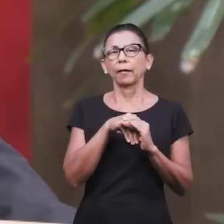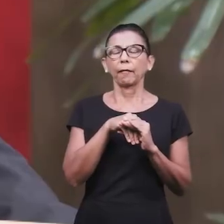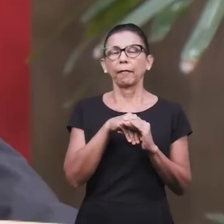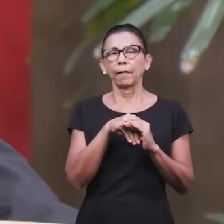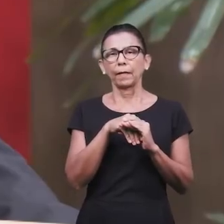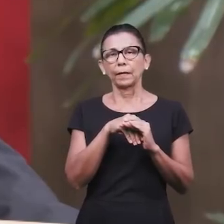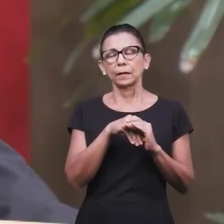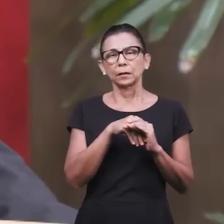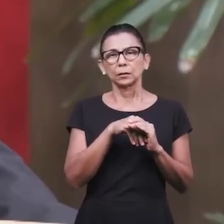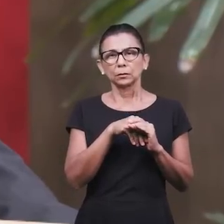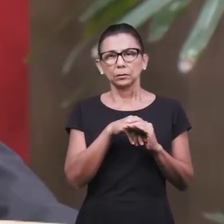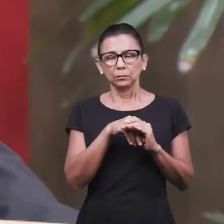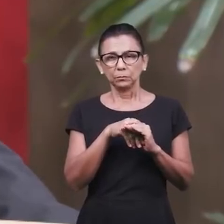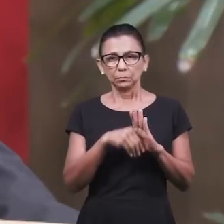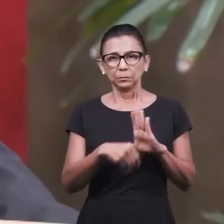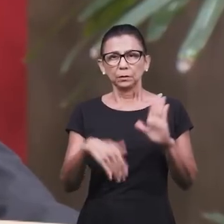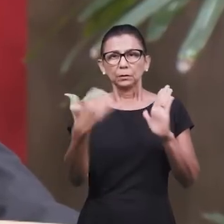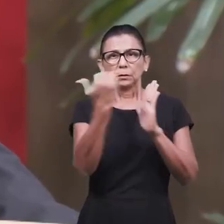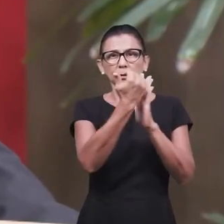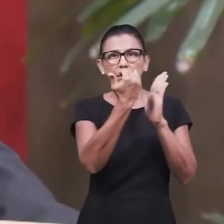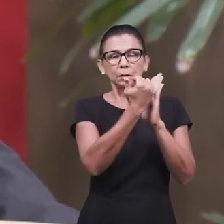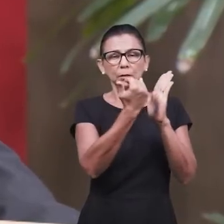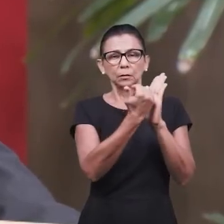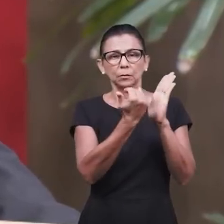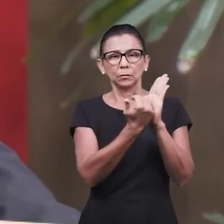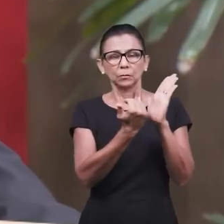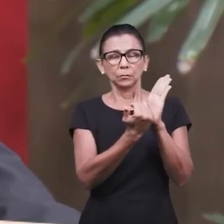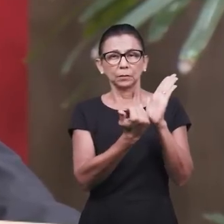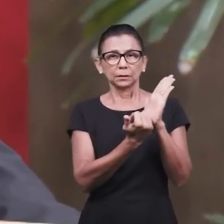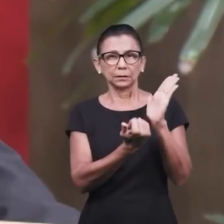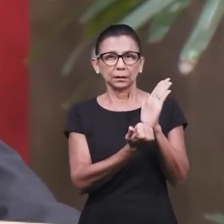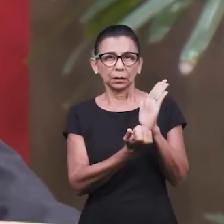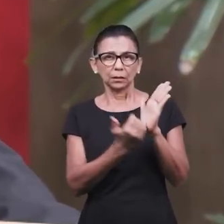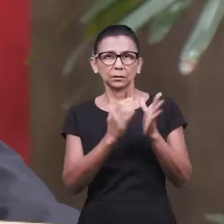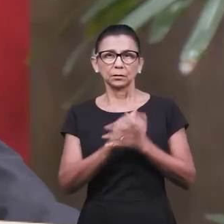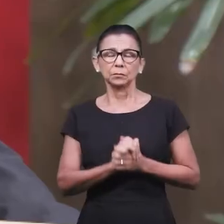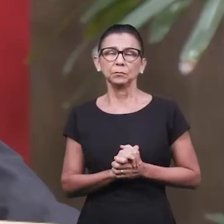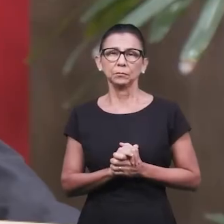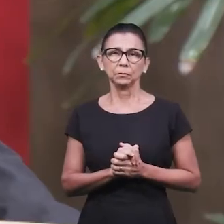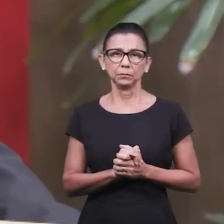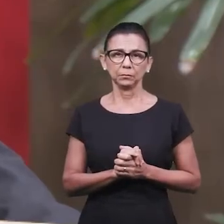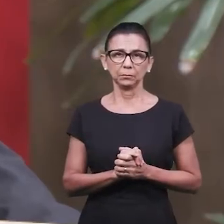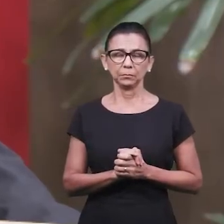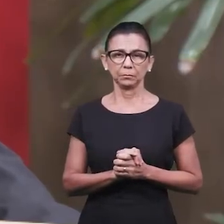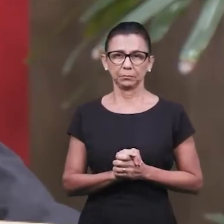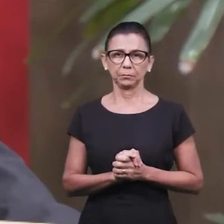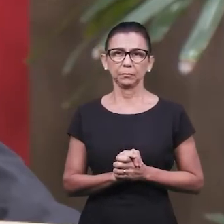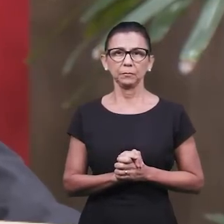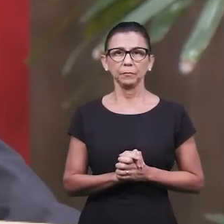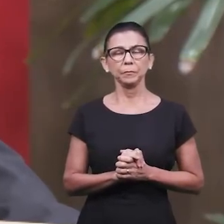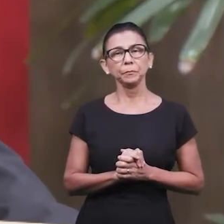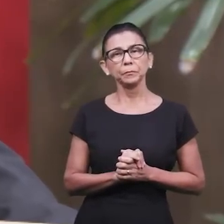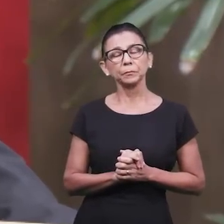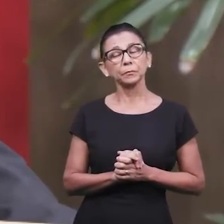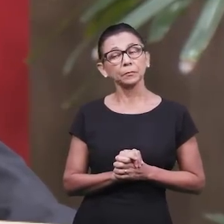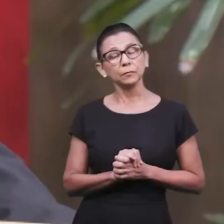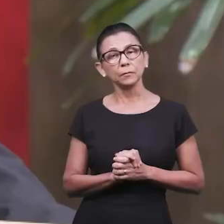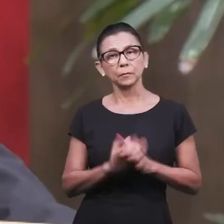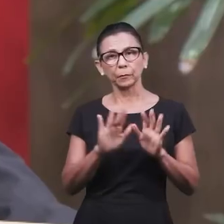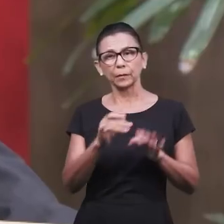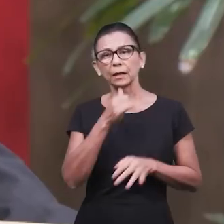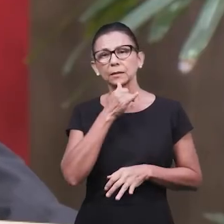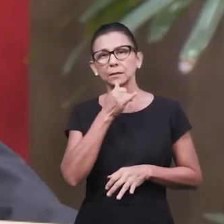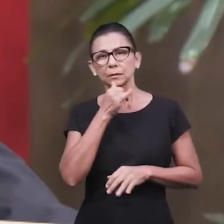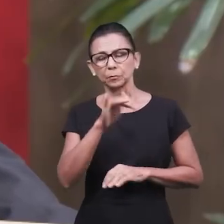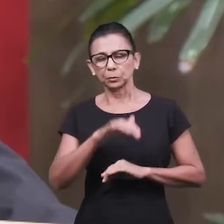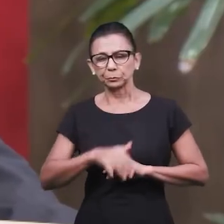ele faz uma sequência que parece totalmente divorciado do tempo que ele está. Apesar de ter algum significado.